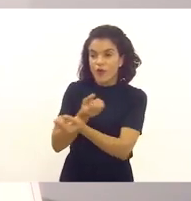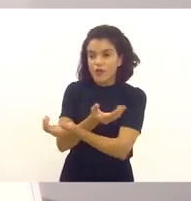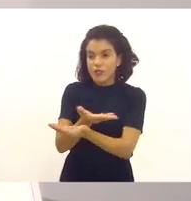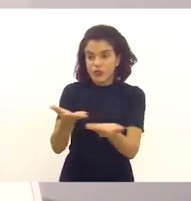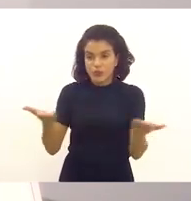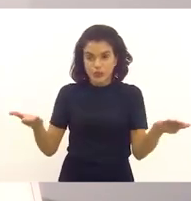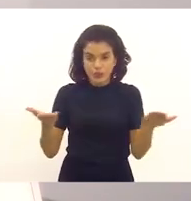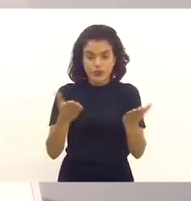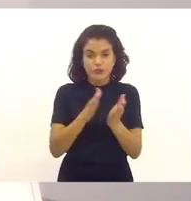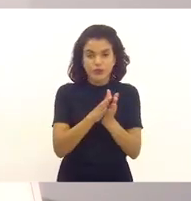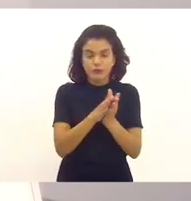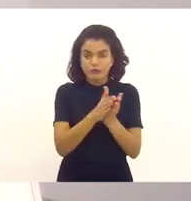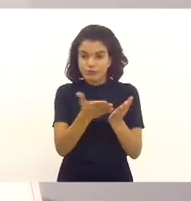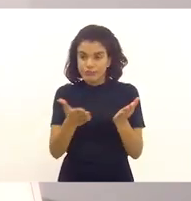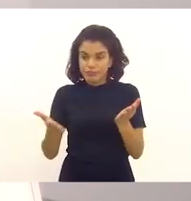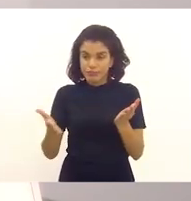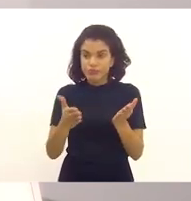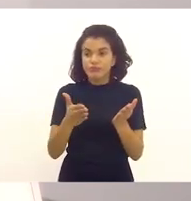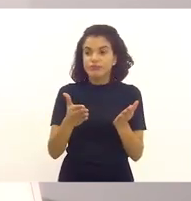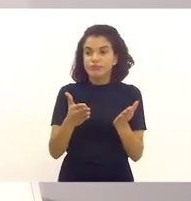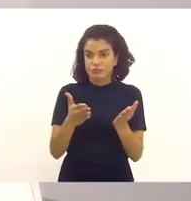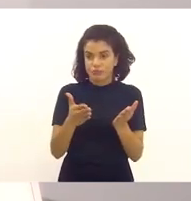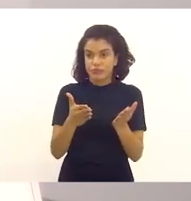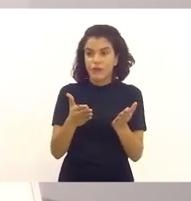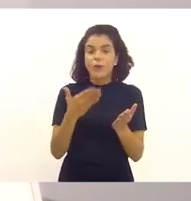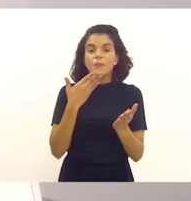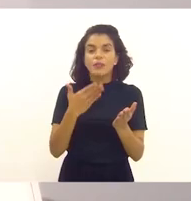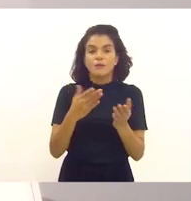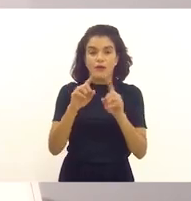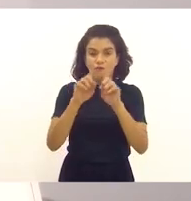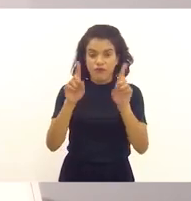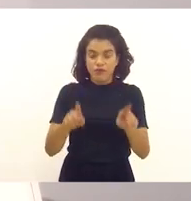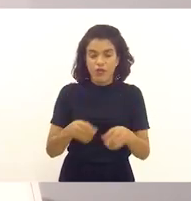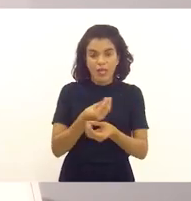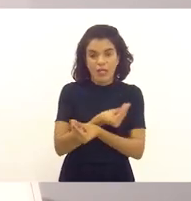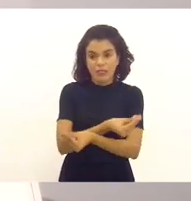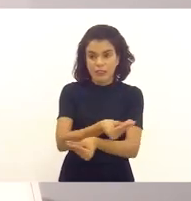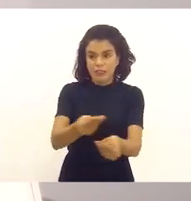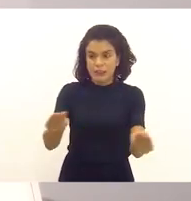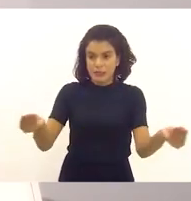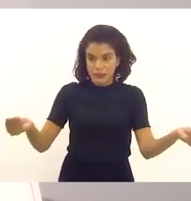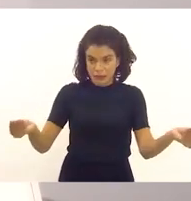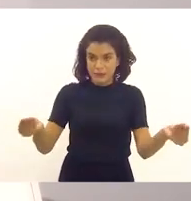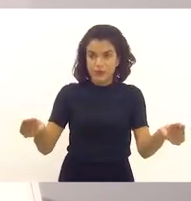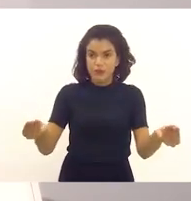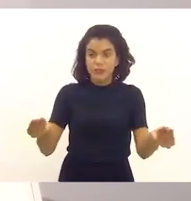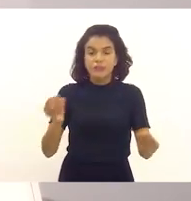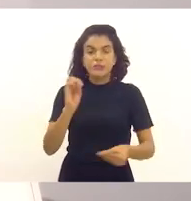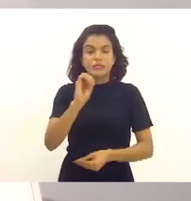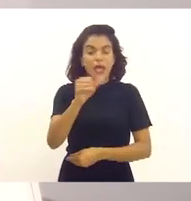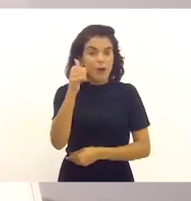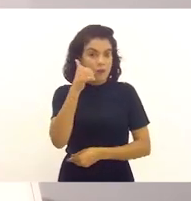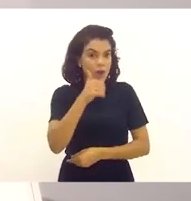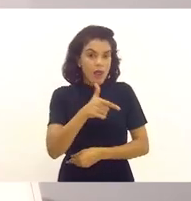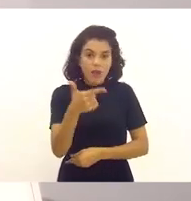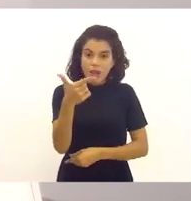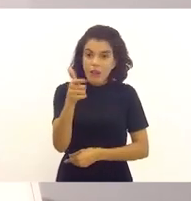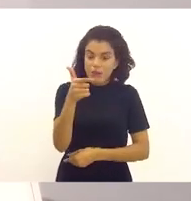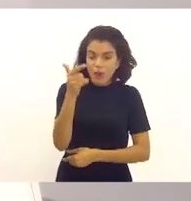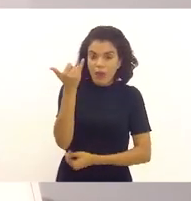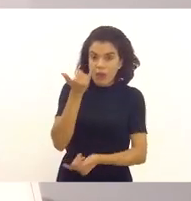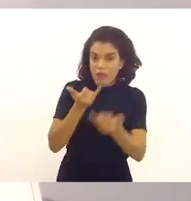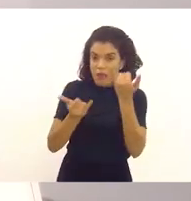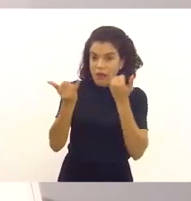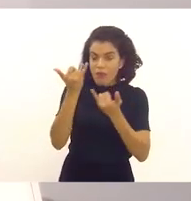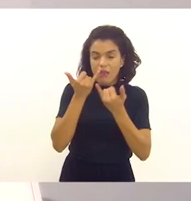mesa eu vou pedir para minha funcionária distribuir para vocês se a mulher ela não tem informação